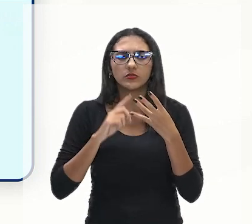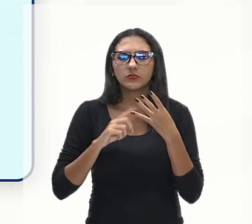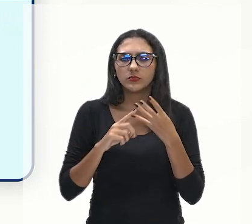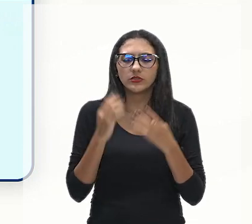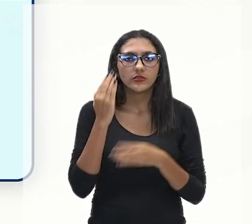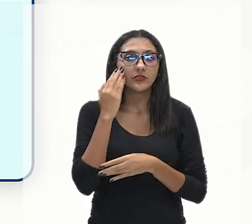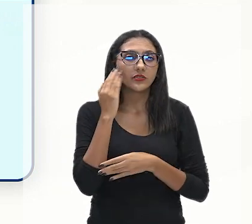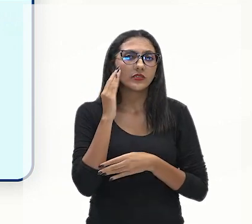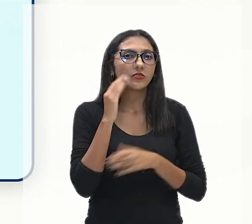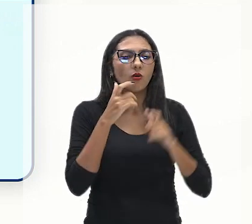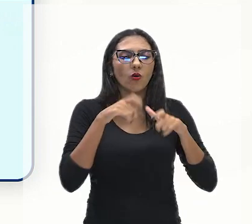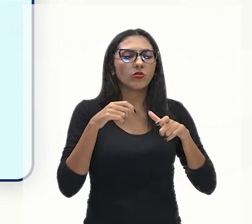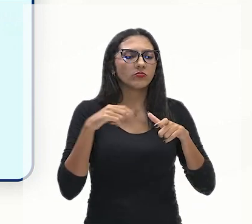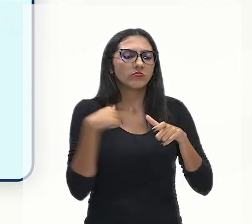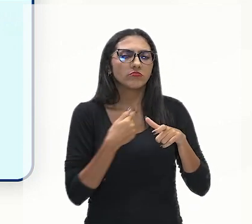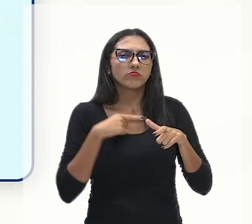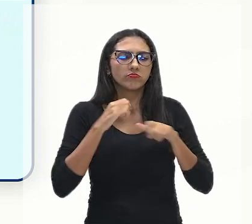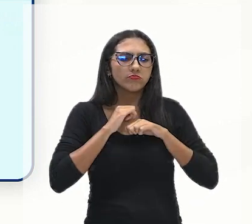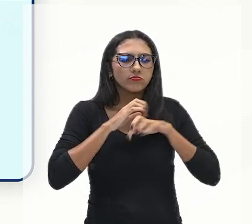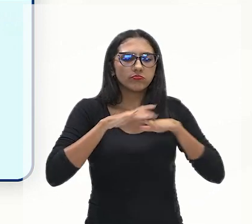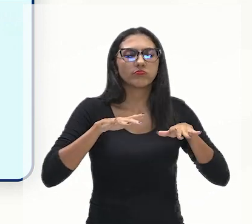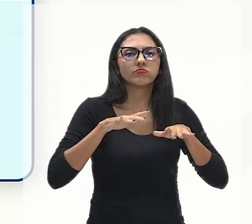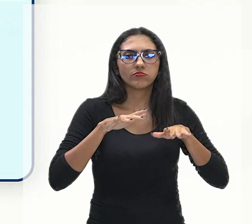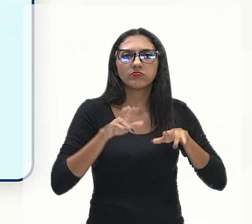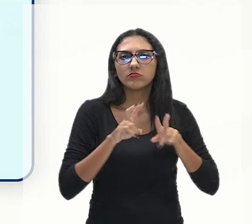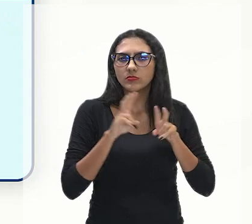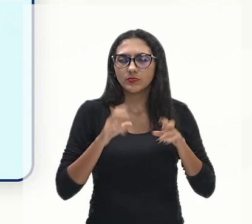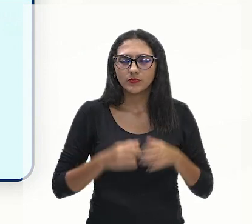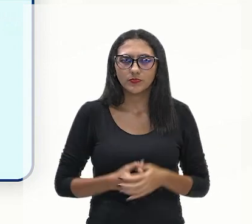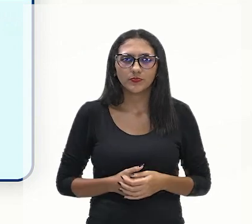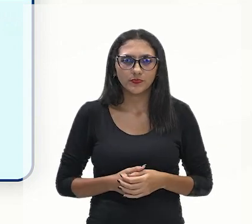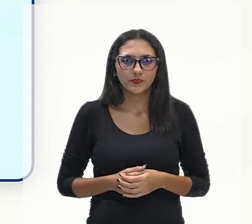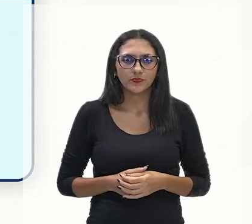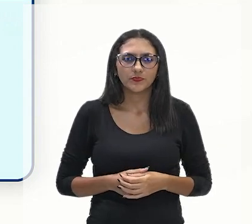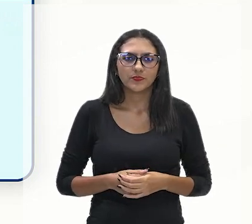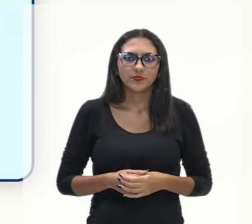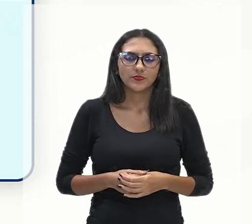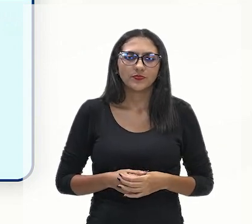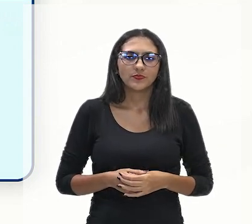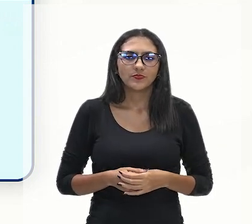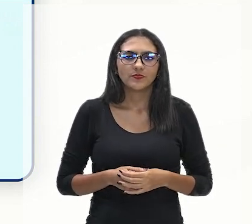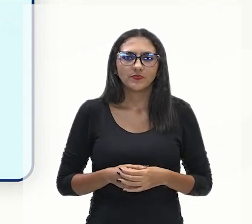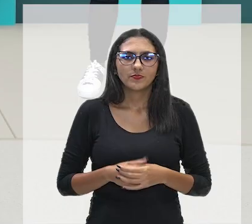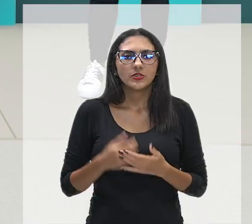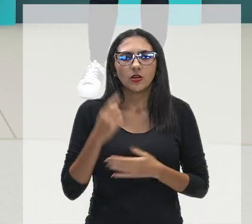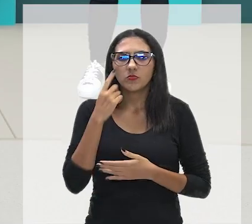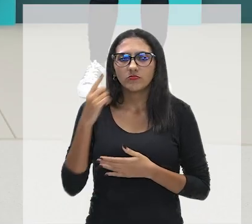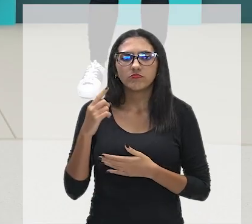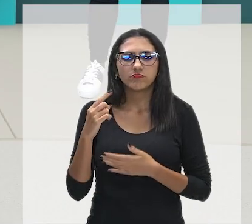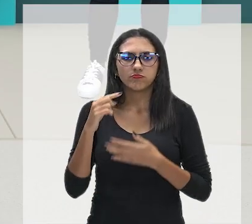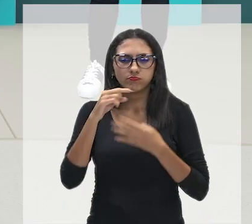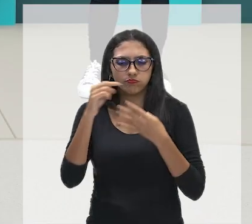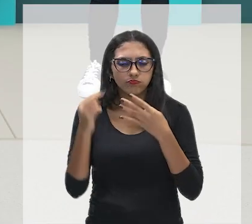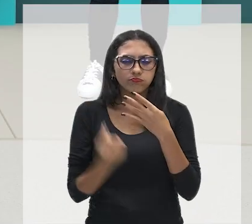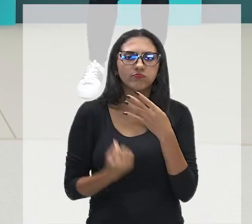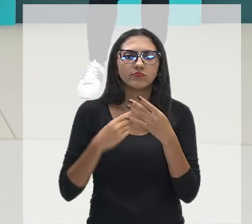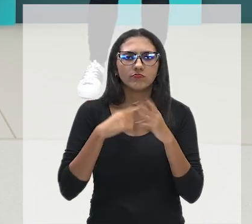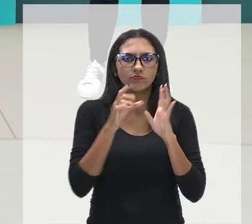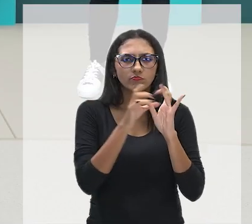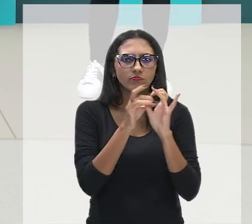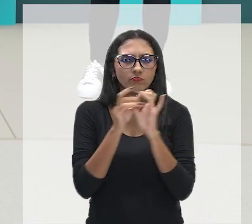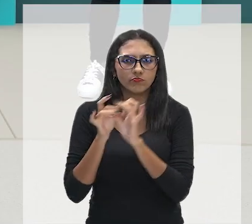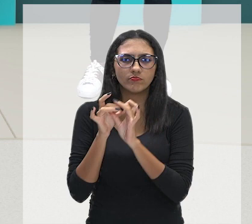para quem é o texto, né, para quem que ele foi feito. Então, com base aqui nessas pecinhas que a gente juntou, nós